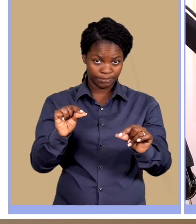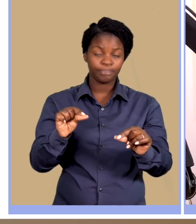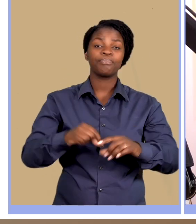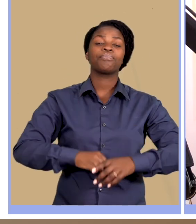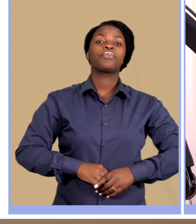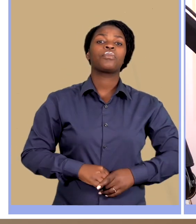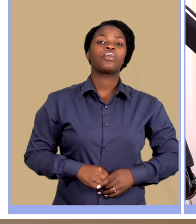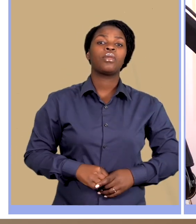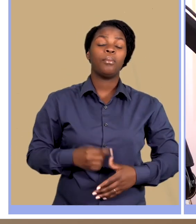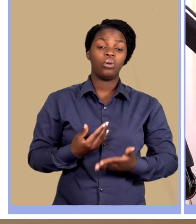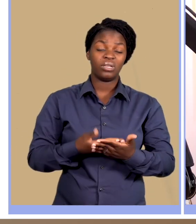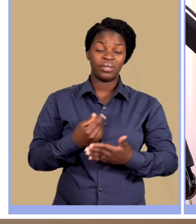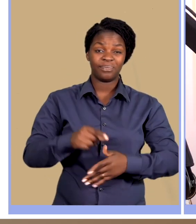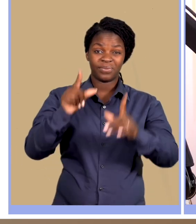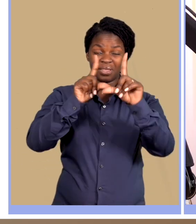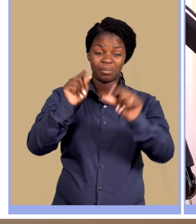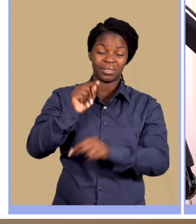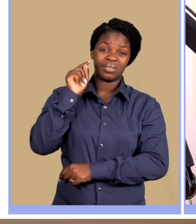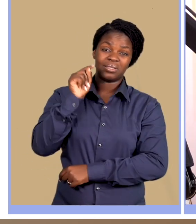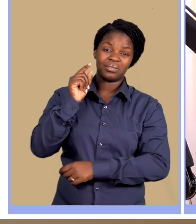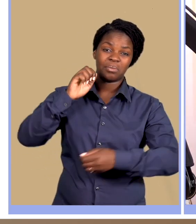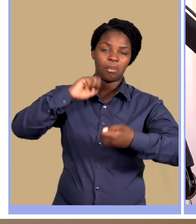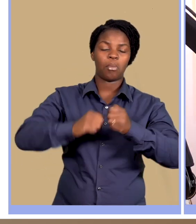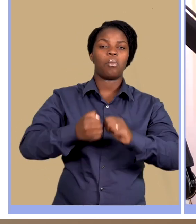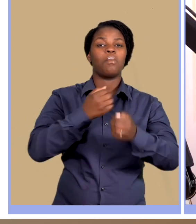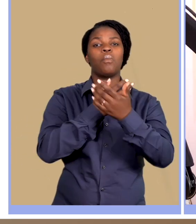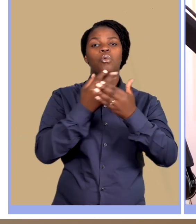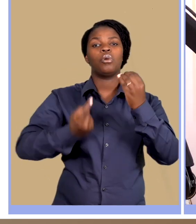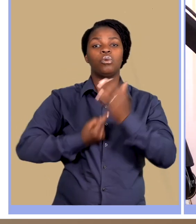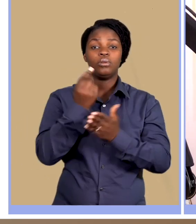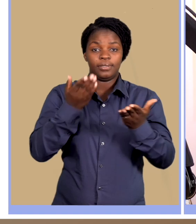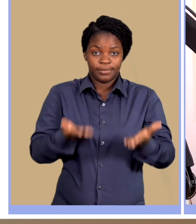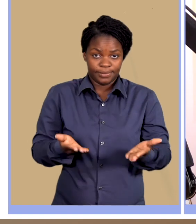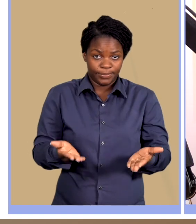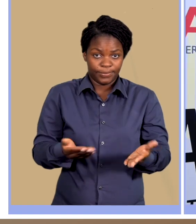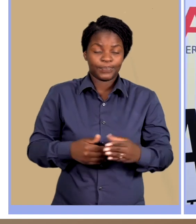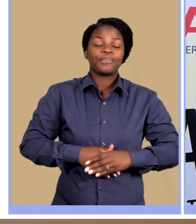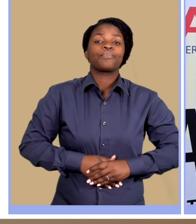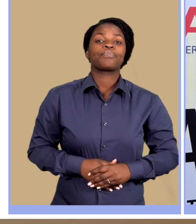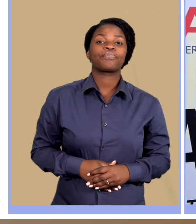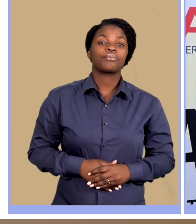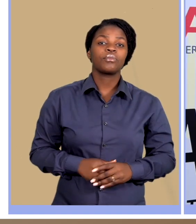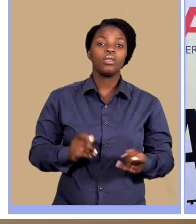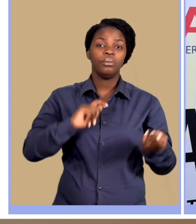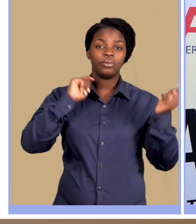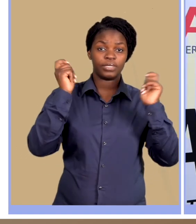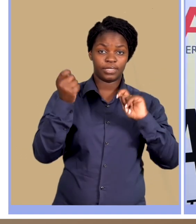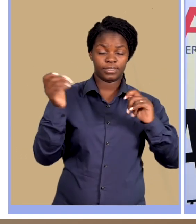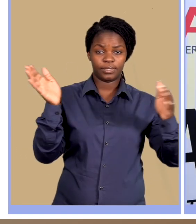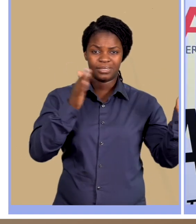considerando que é um problema da atualidade. As mudanças